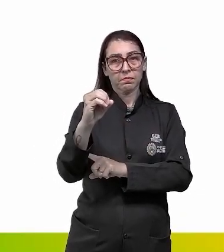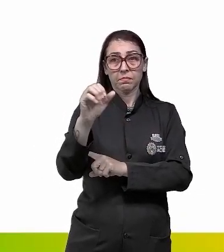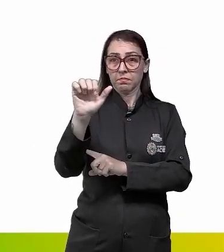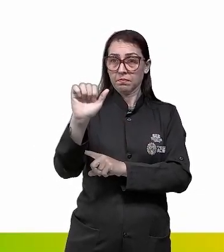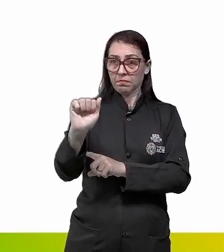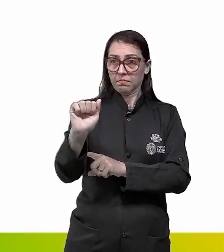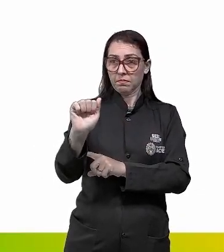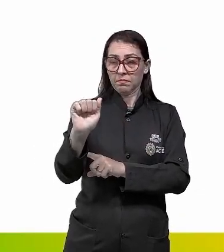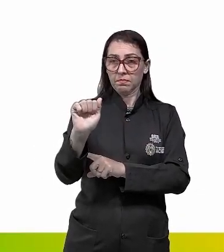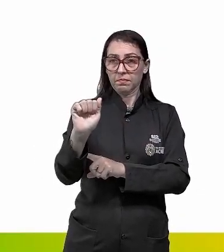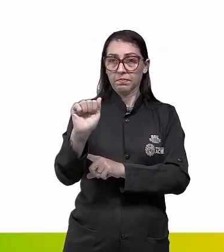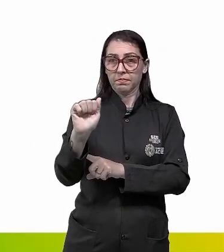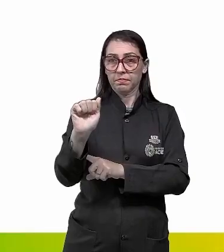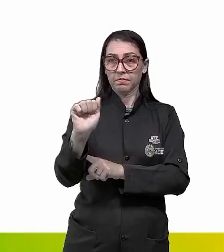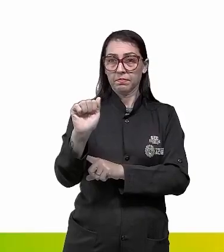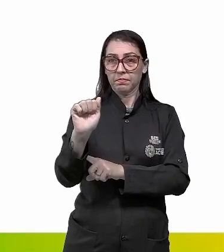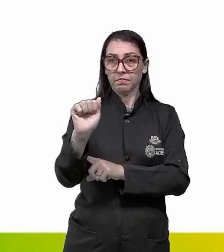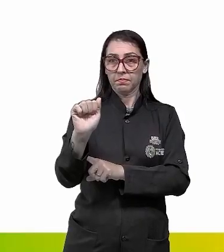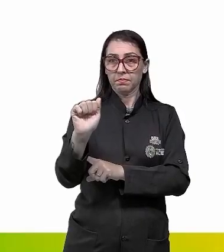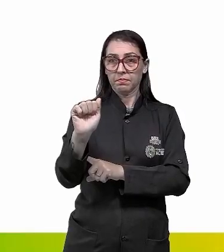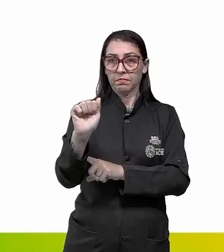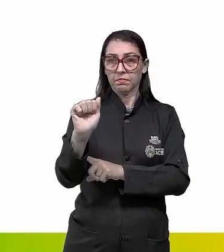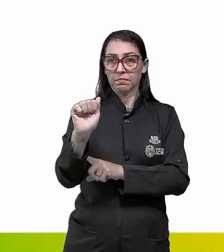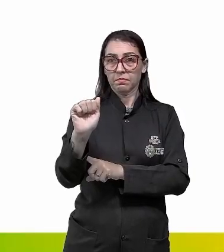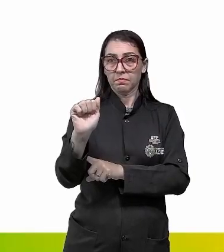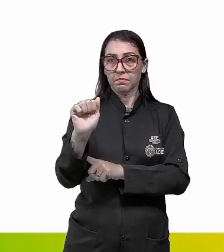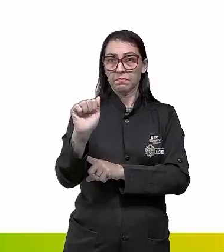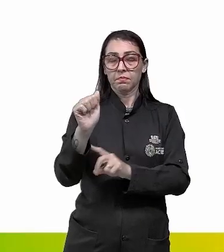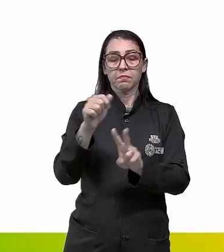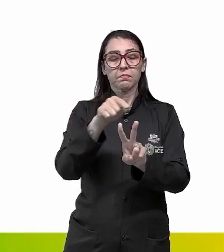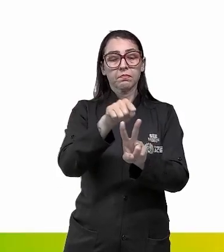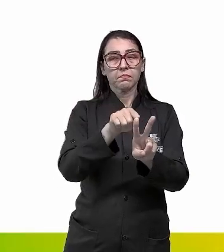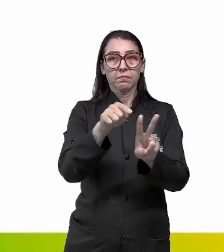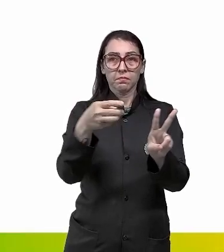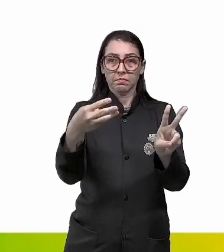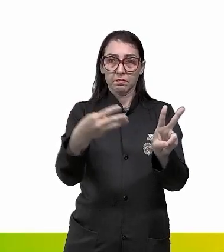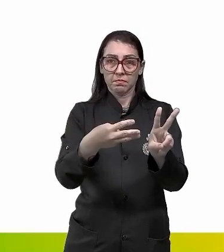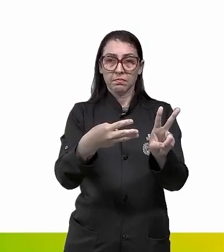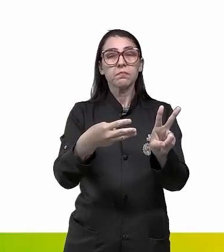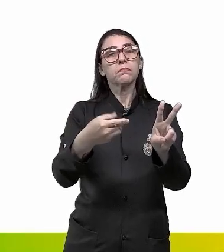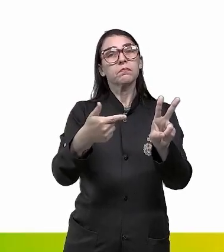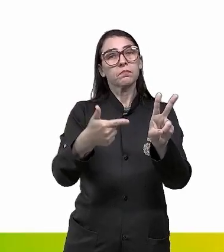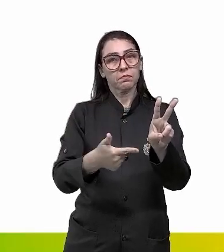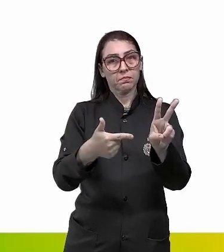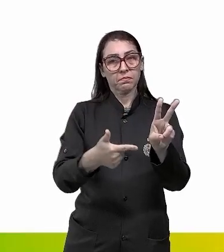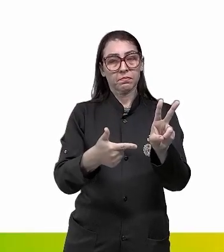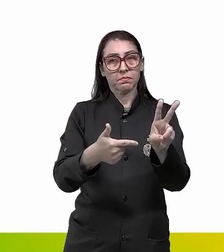a é a raiz de 3 sobre 2.